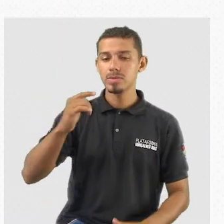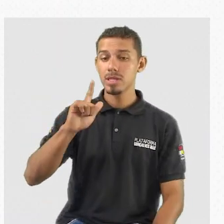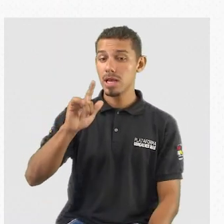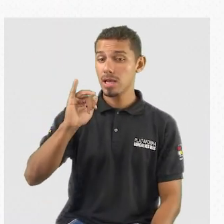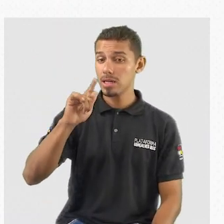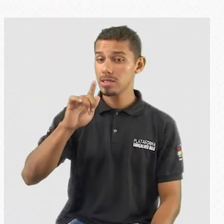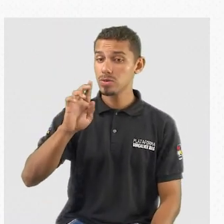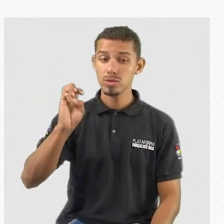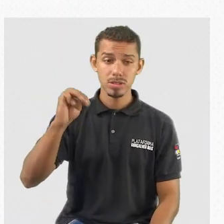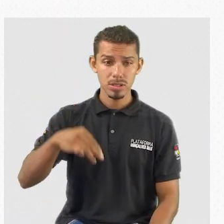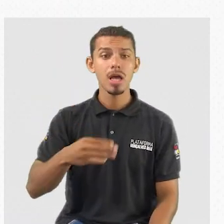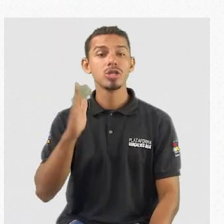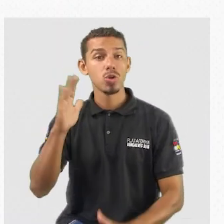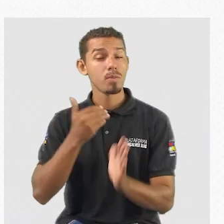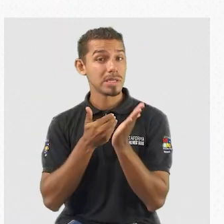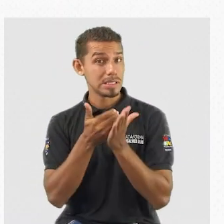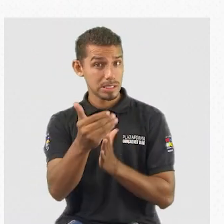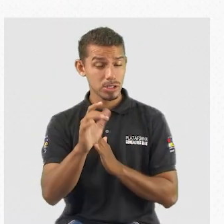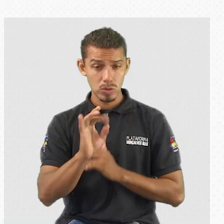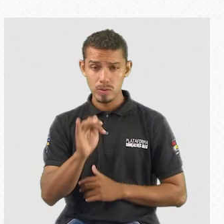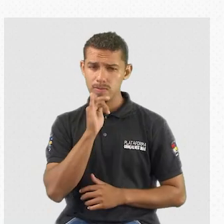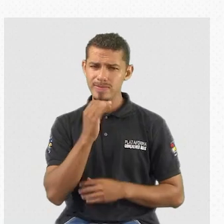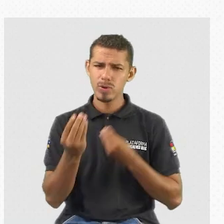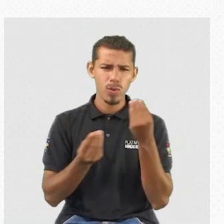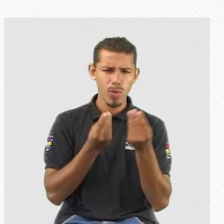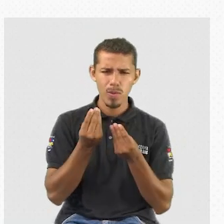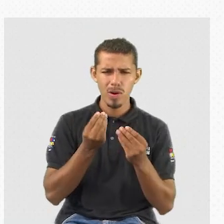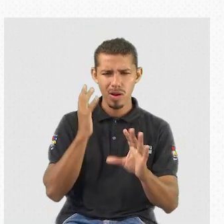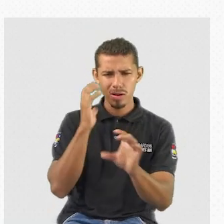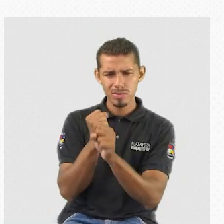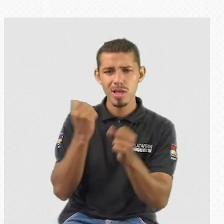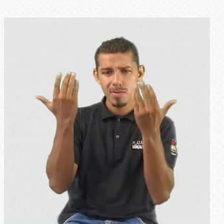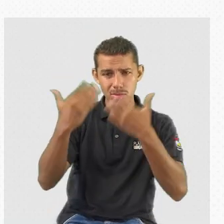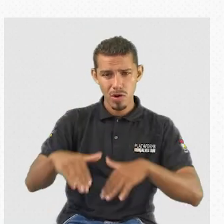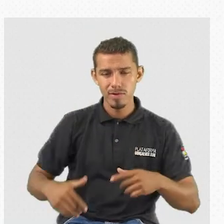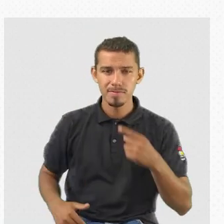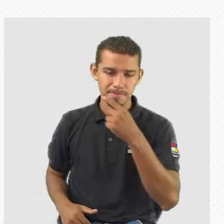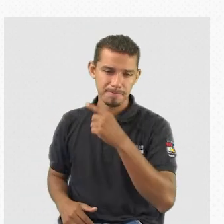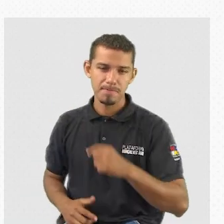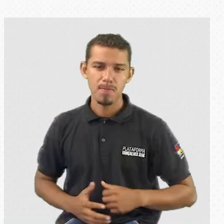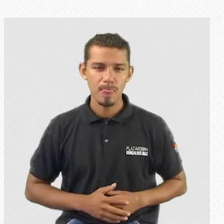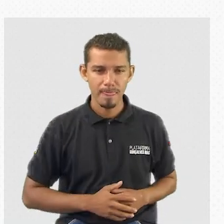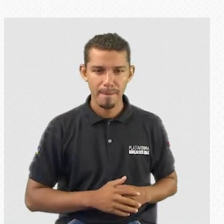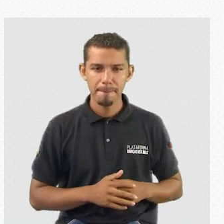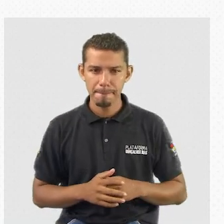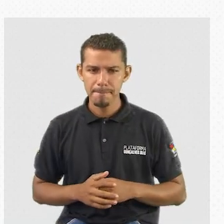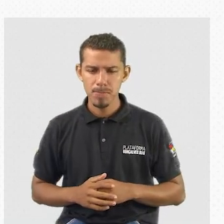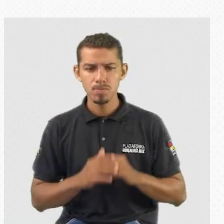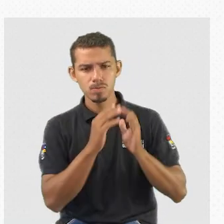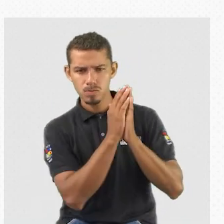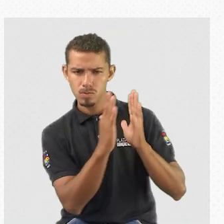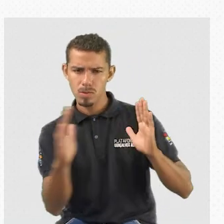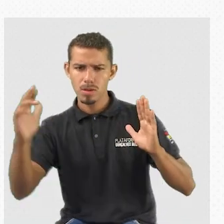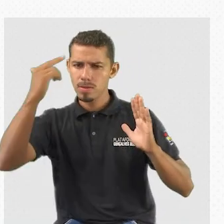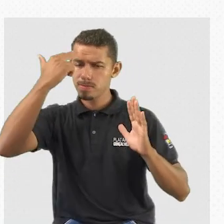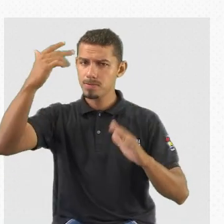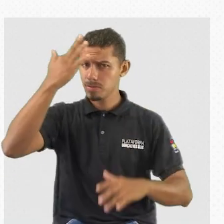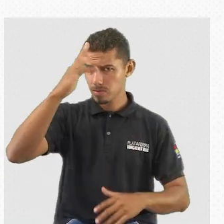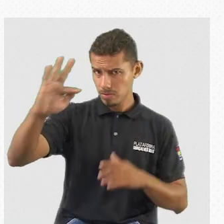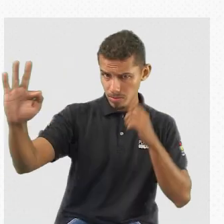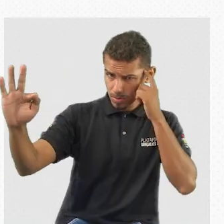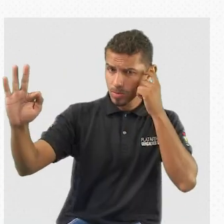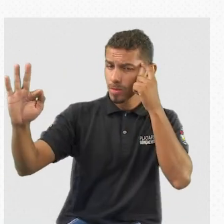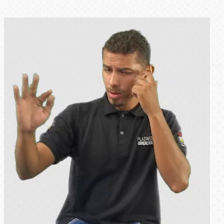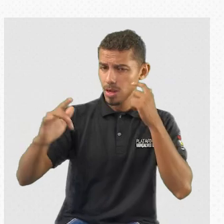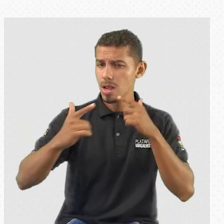linguagem, lembrando que aqui é só uma iniciação, como é que isso pode cair em provas, né? Então vamos lá. Ao longo da história da filosofia,